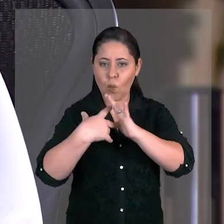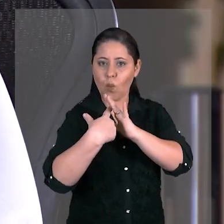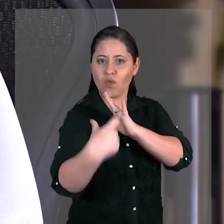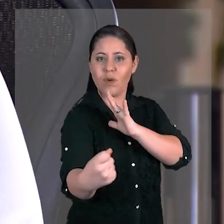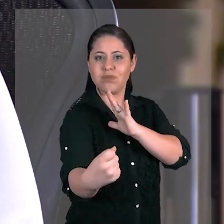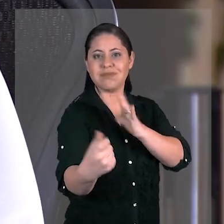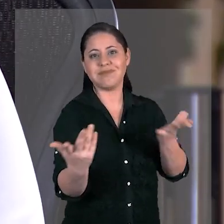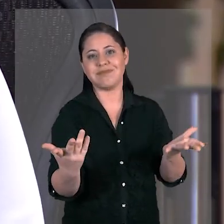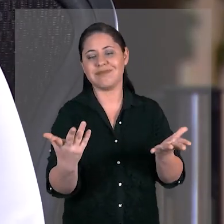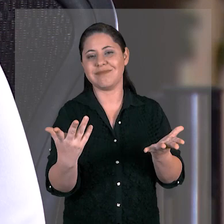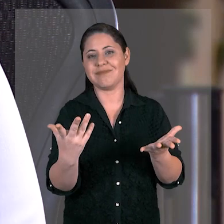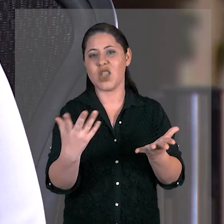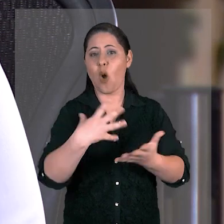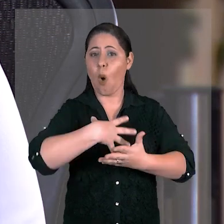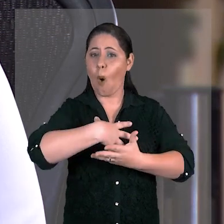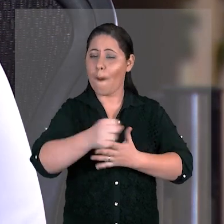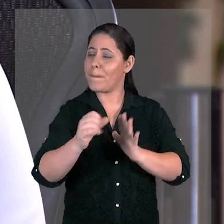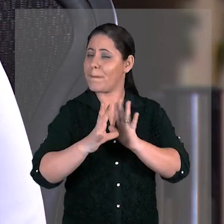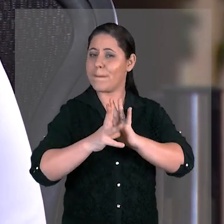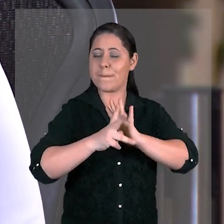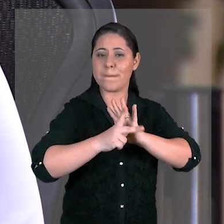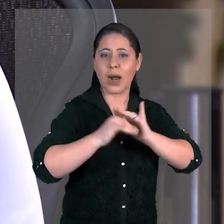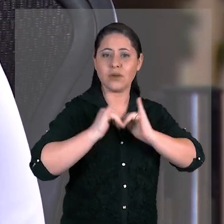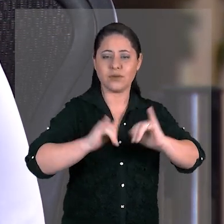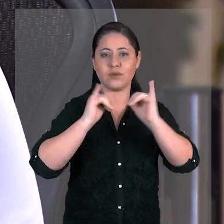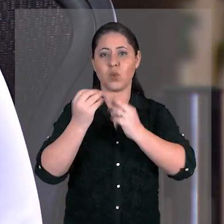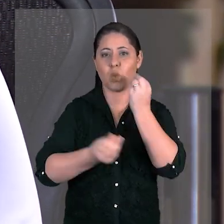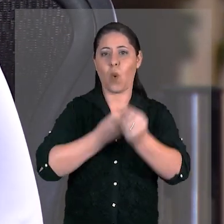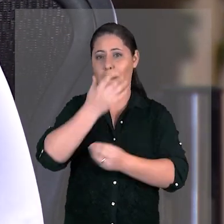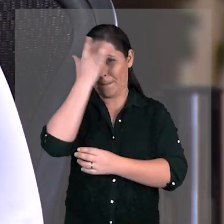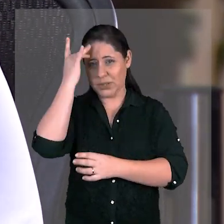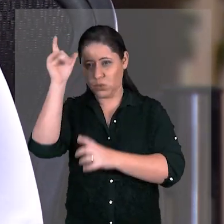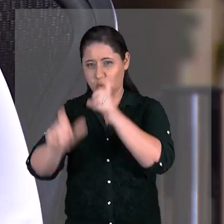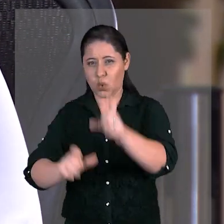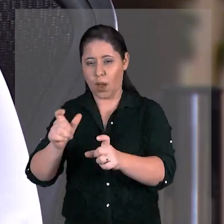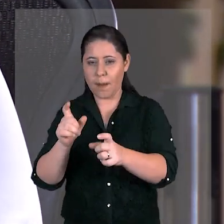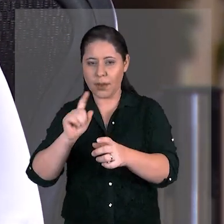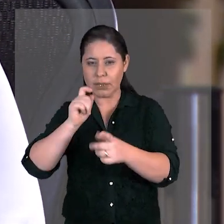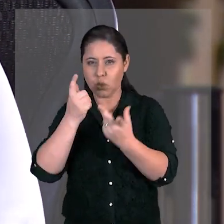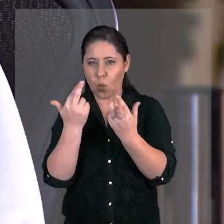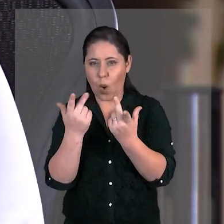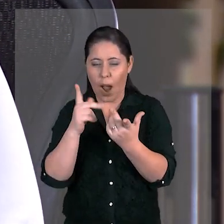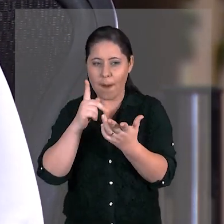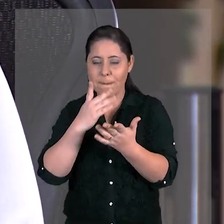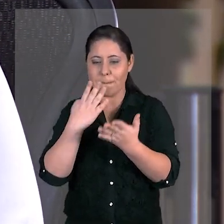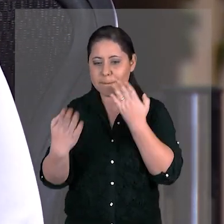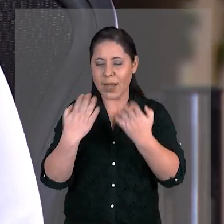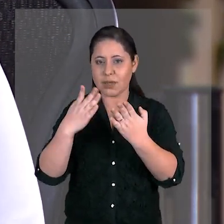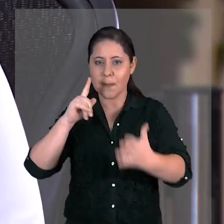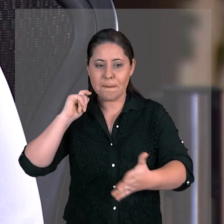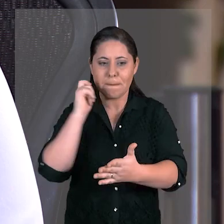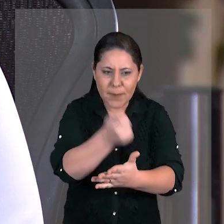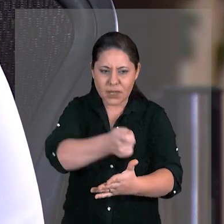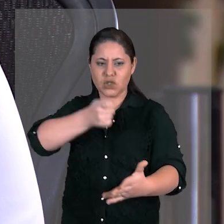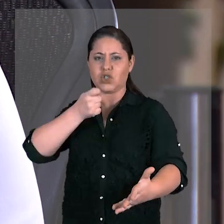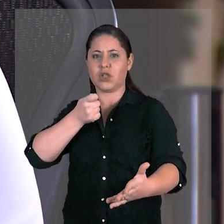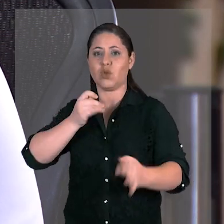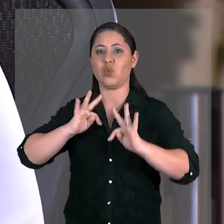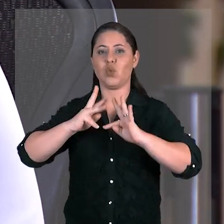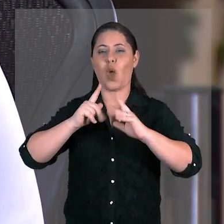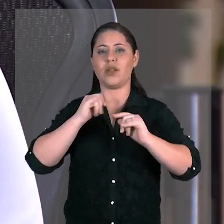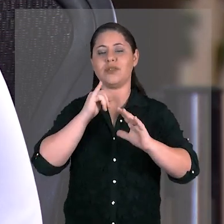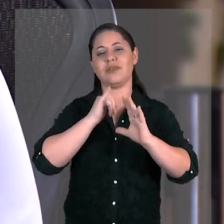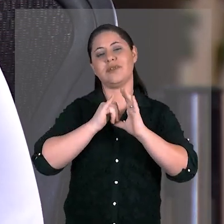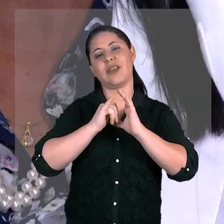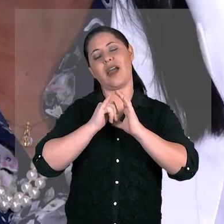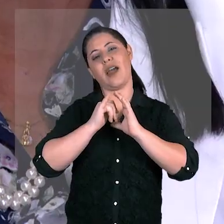que a gente fala, é a maneira que o criminoso tem de pescar suas informações. Então, se você entra numa situação